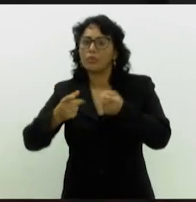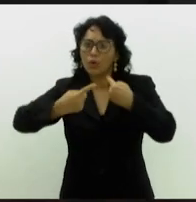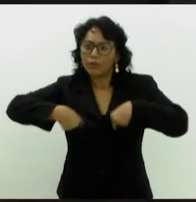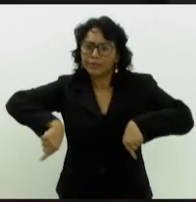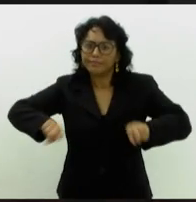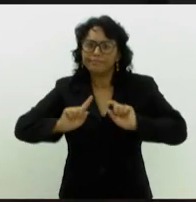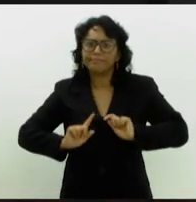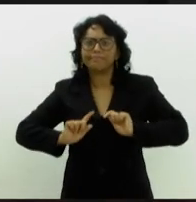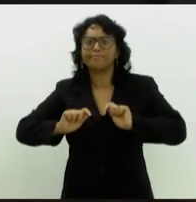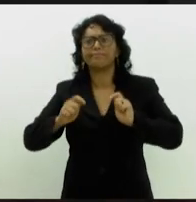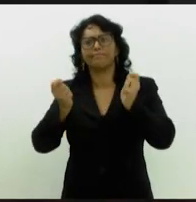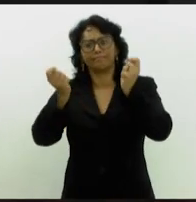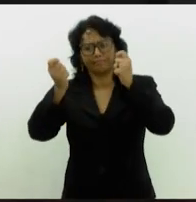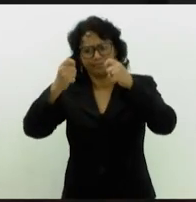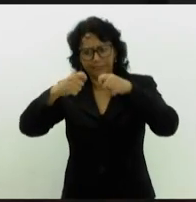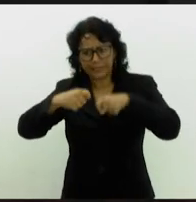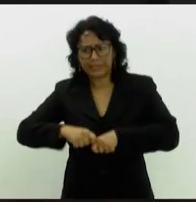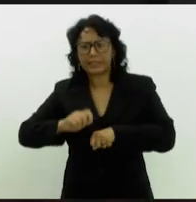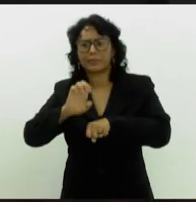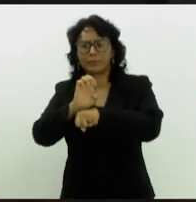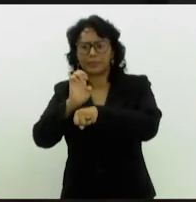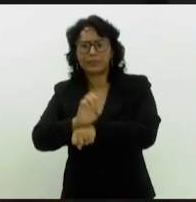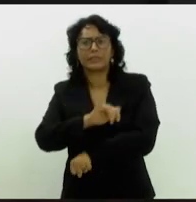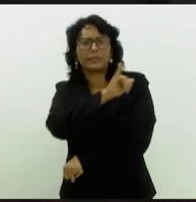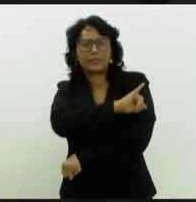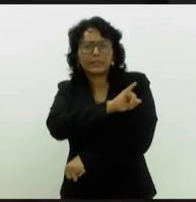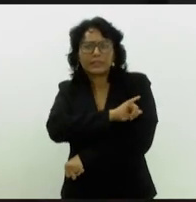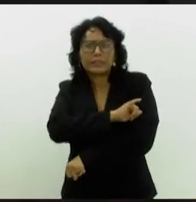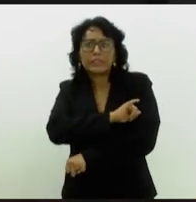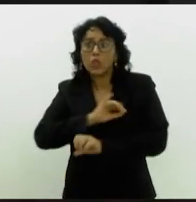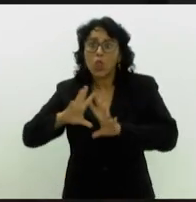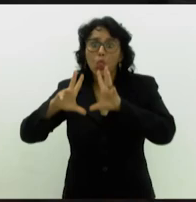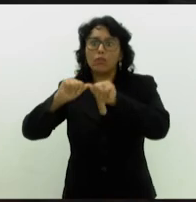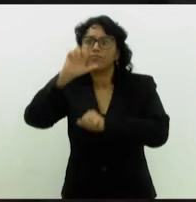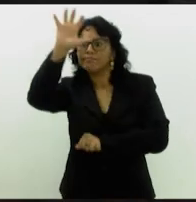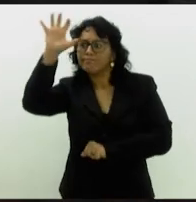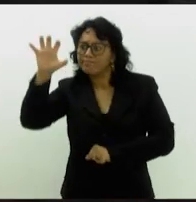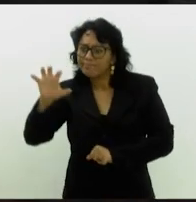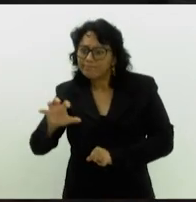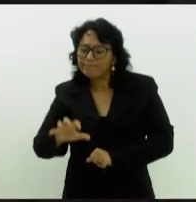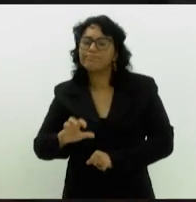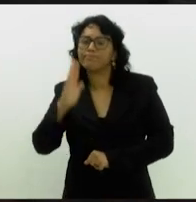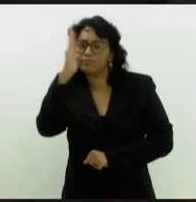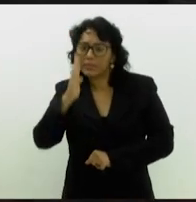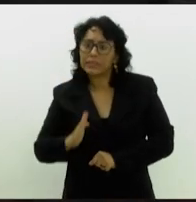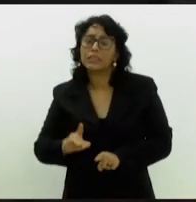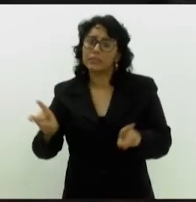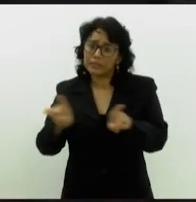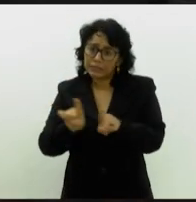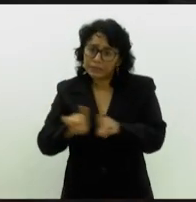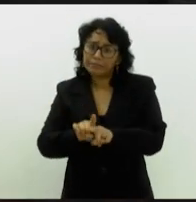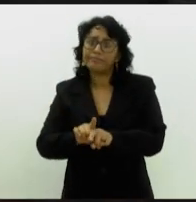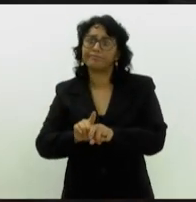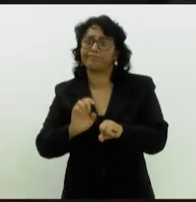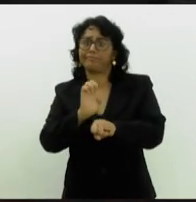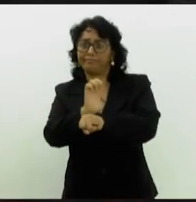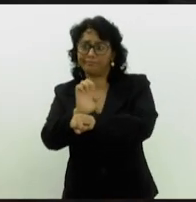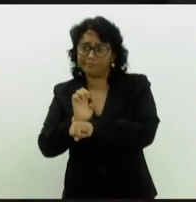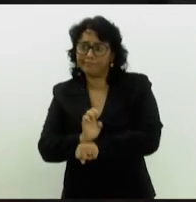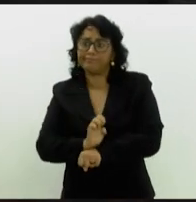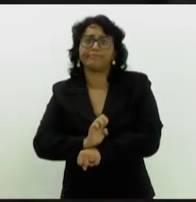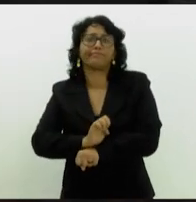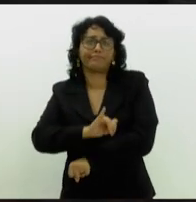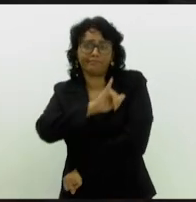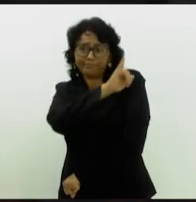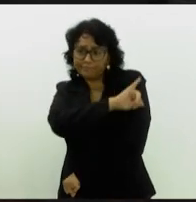garantir que o nosso estado o Brasil inteiro mas que o nosso estado saia dessa margem de rank negativo